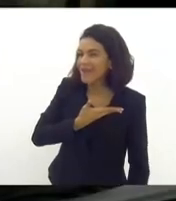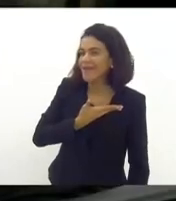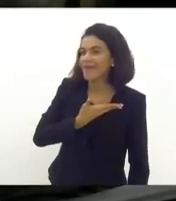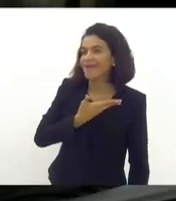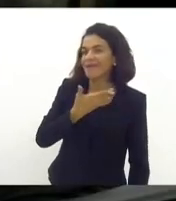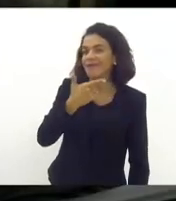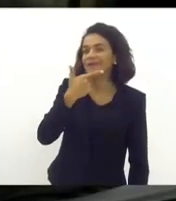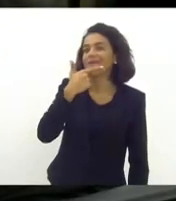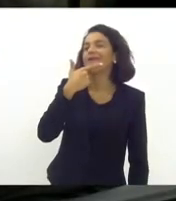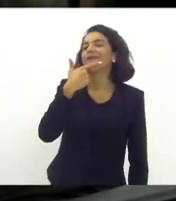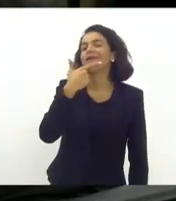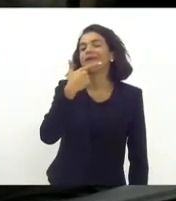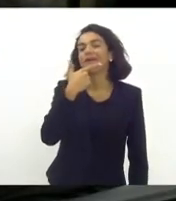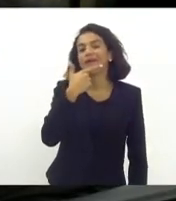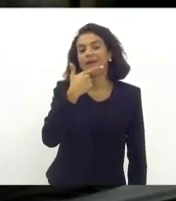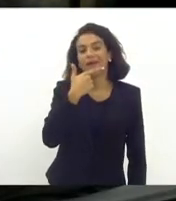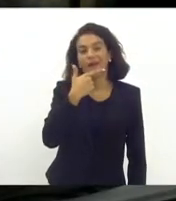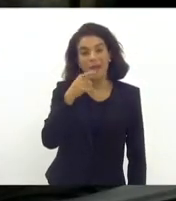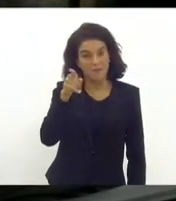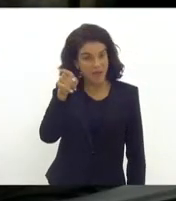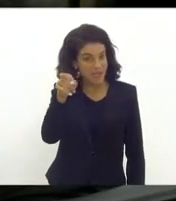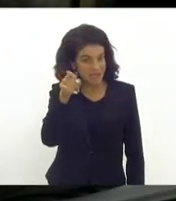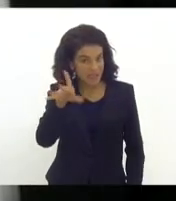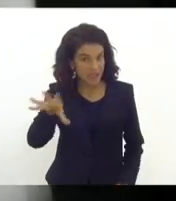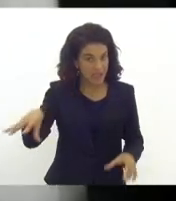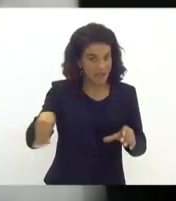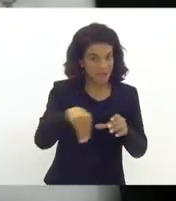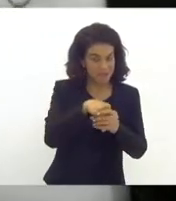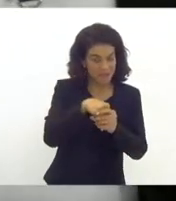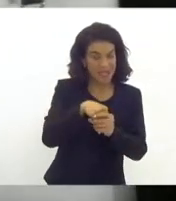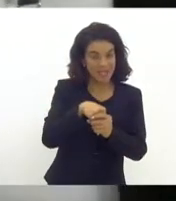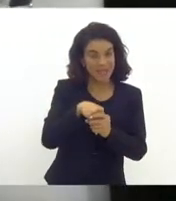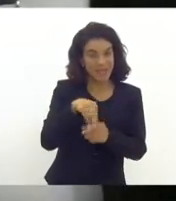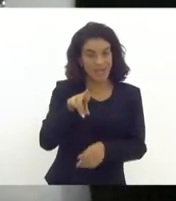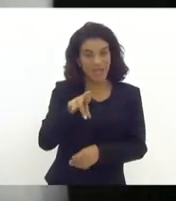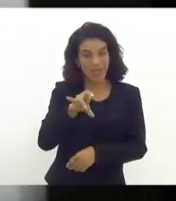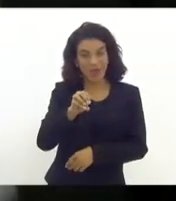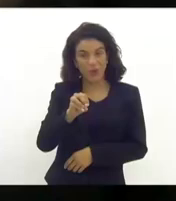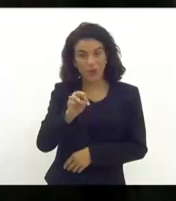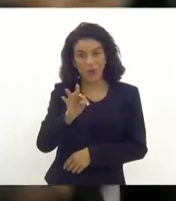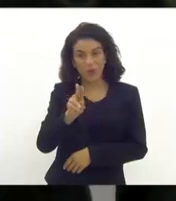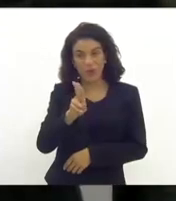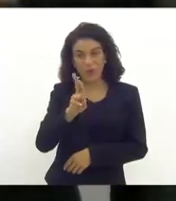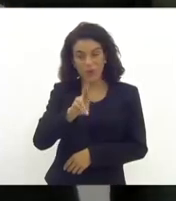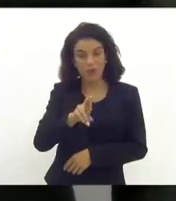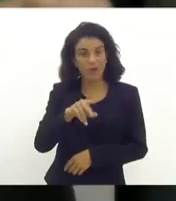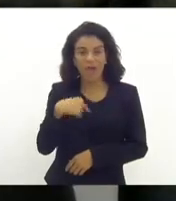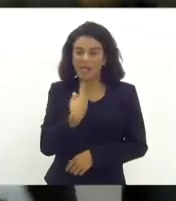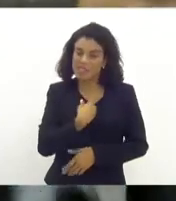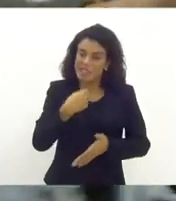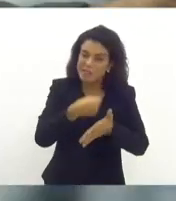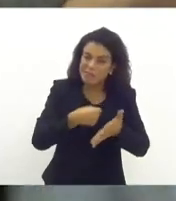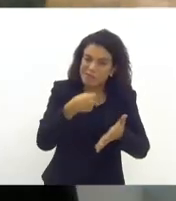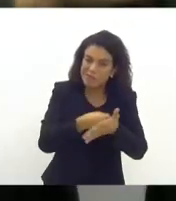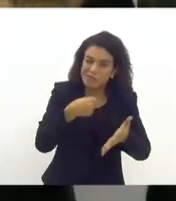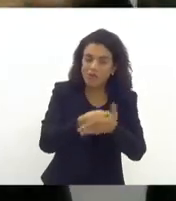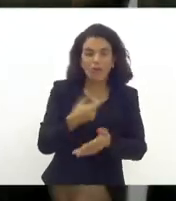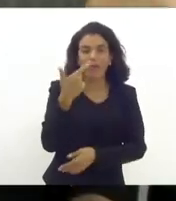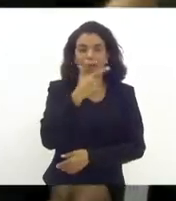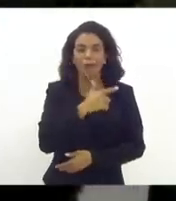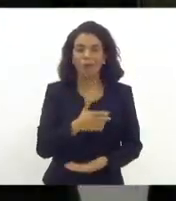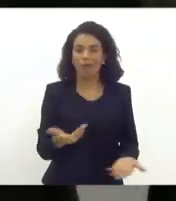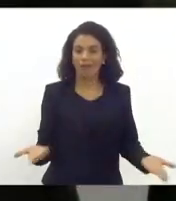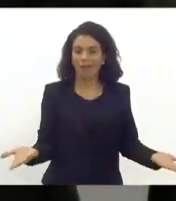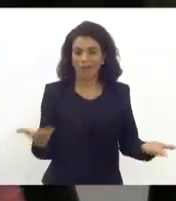mas ele é um ente da riotur e a gente tá ali a gente faz tudo para ter essa coisa e não tem então